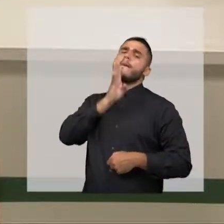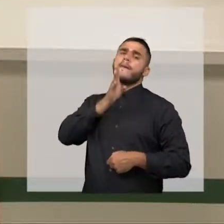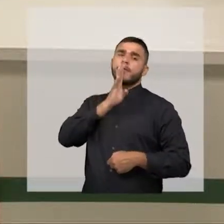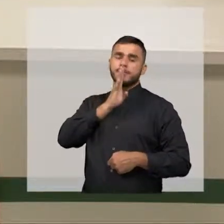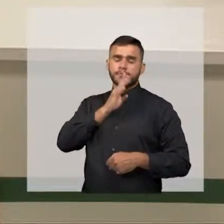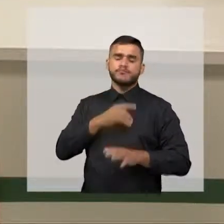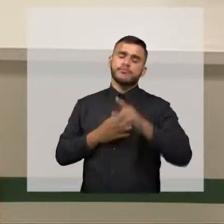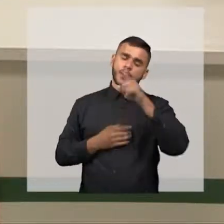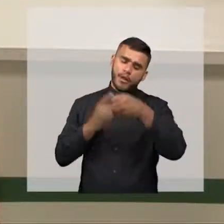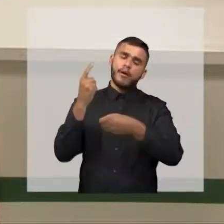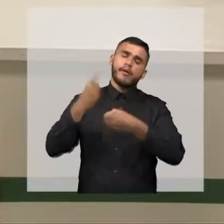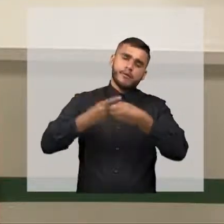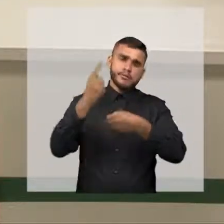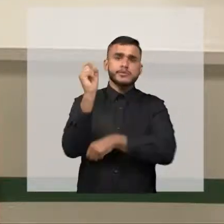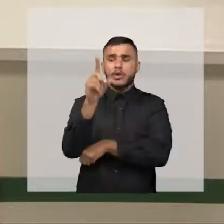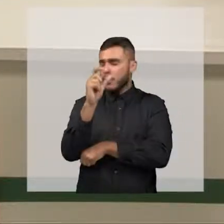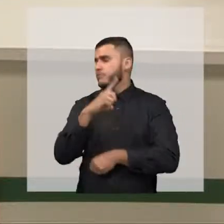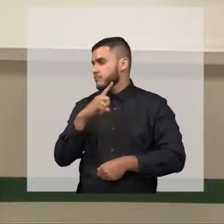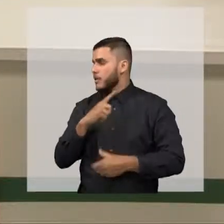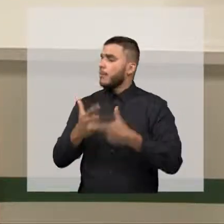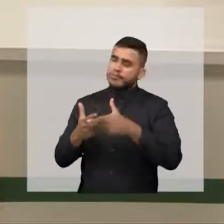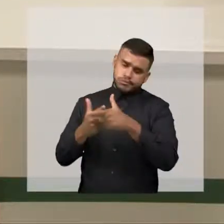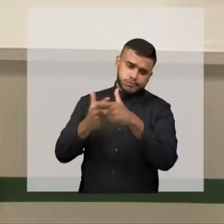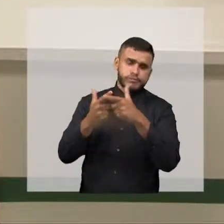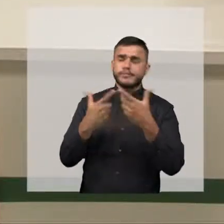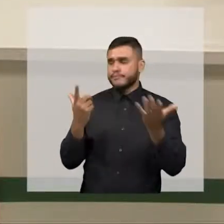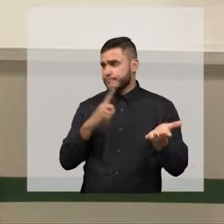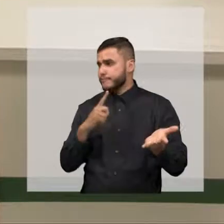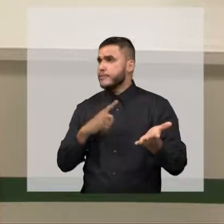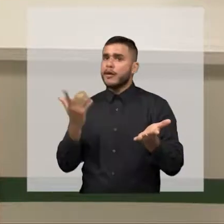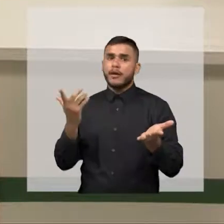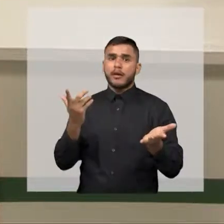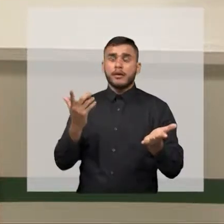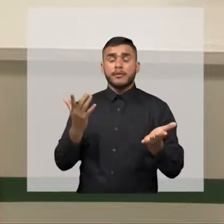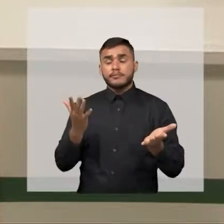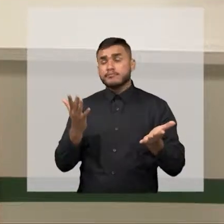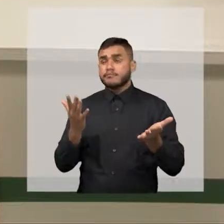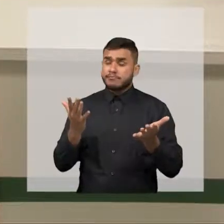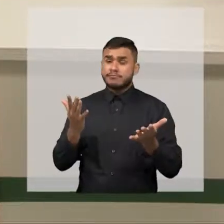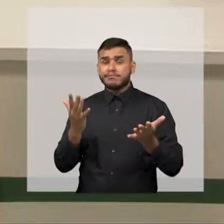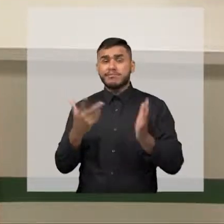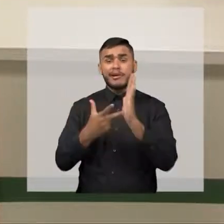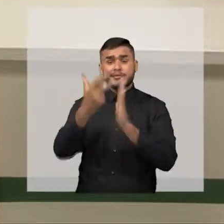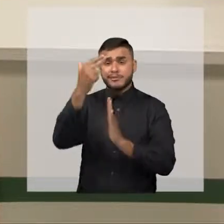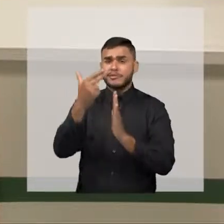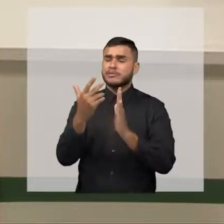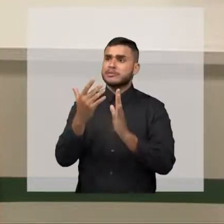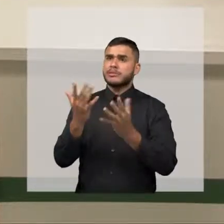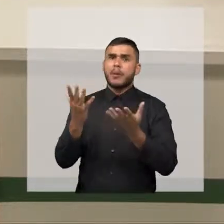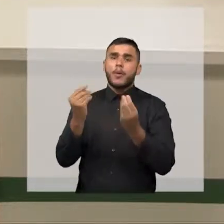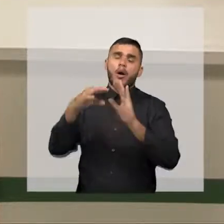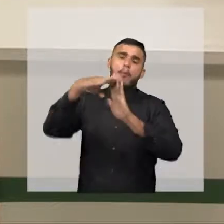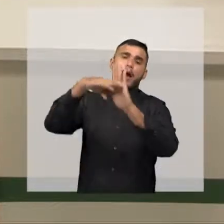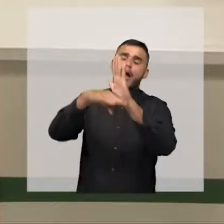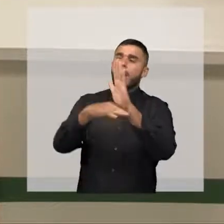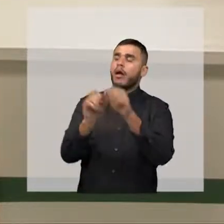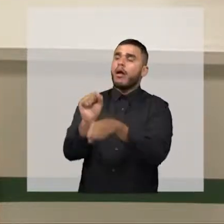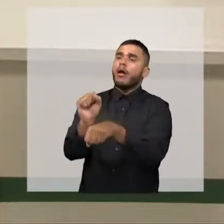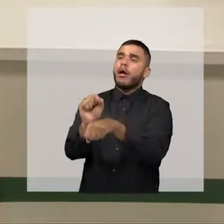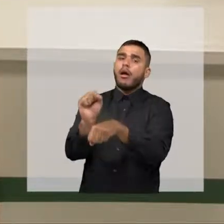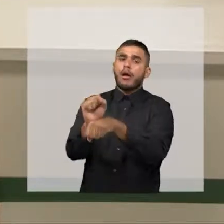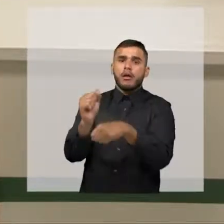na cirurgia, Sobral ainda tem um gargalo grande, vem melhorando nessa gestão do Ivo, mas ainda tem, não é diferente do resto do